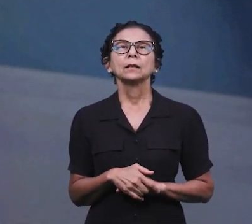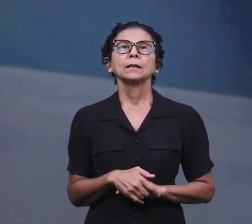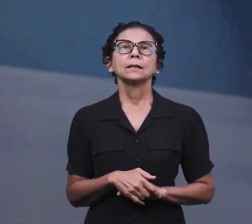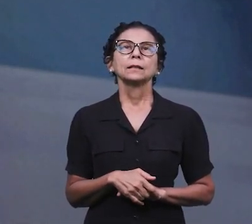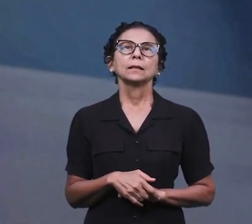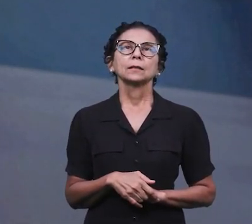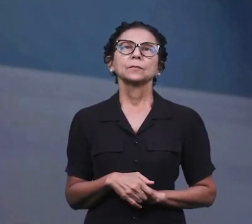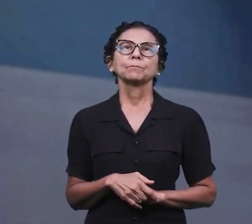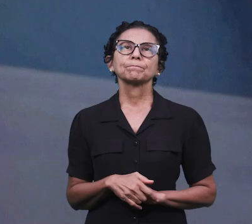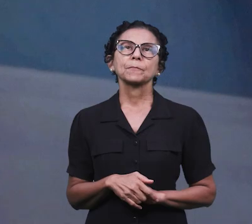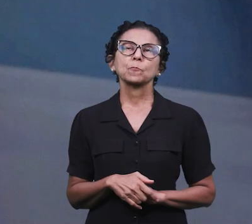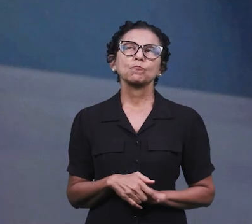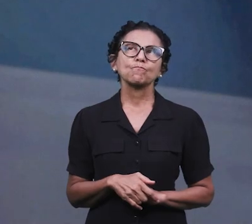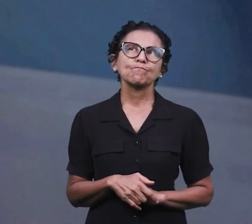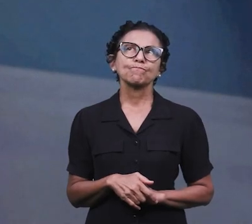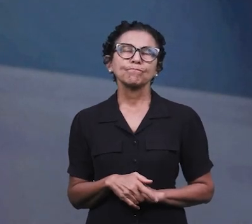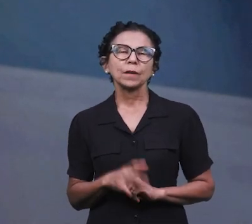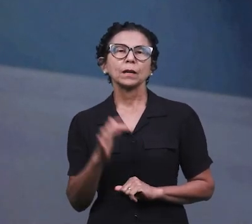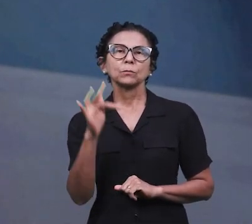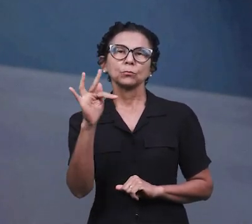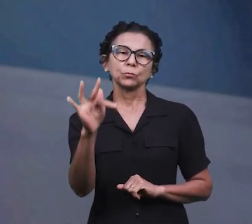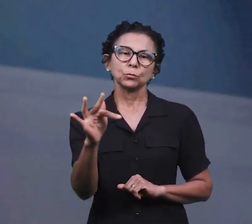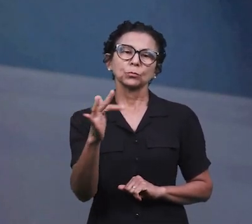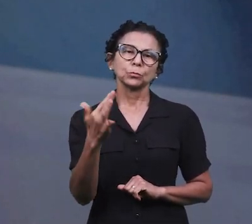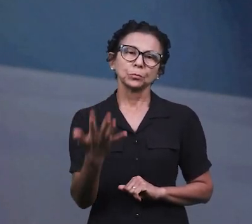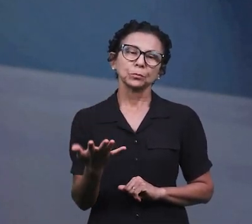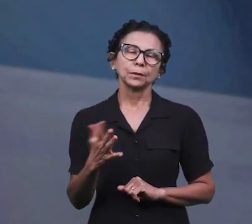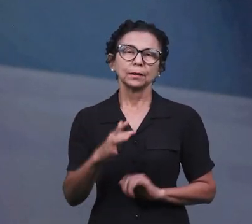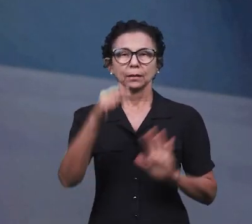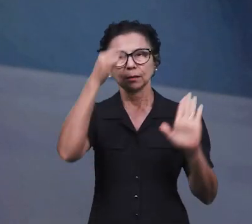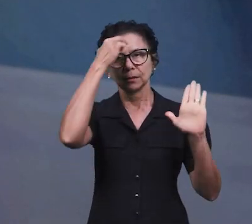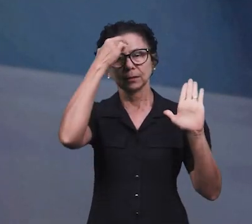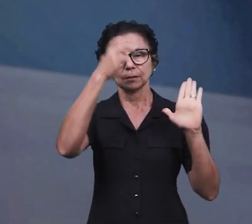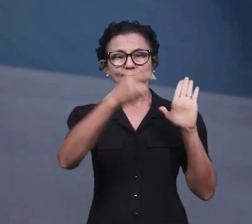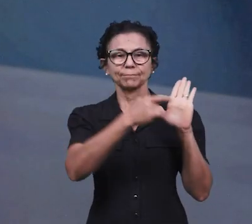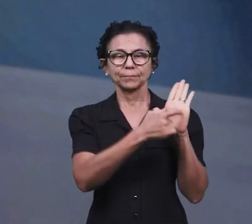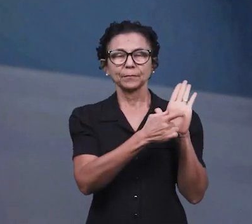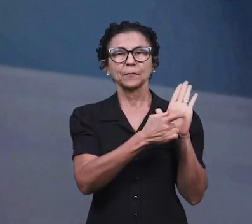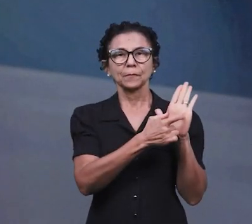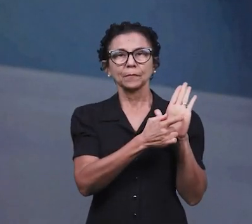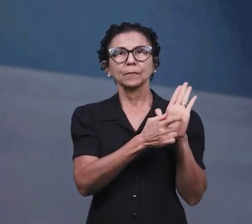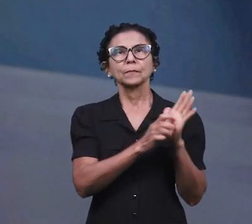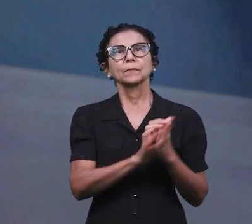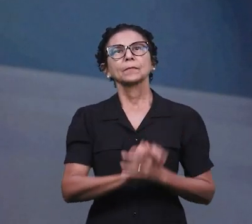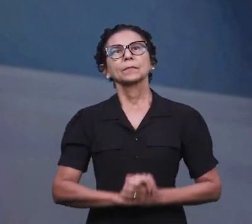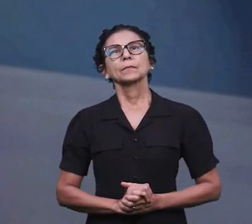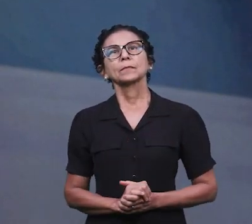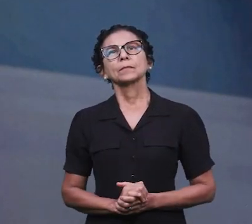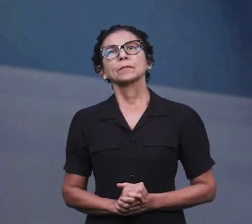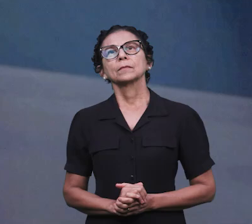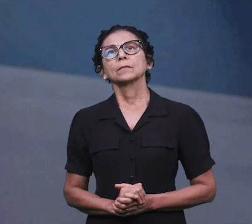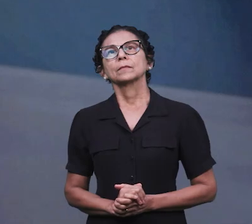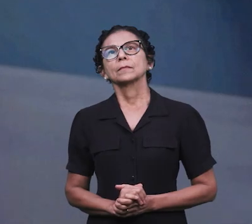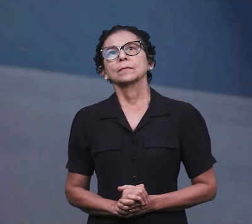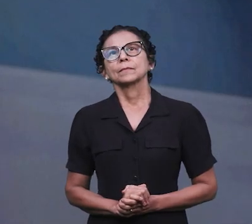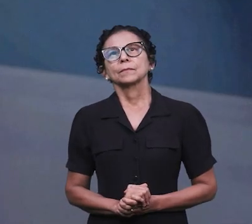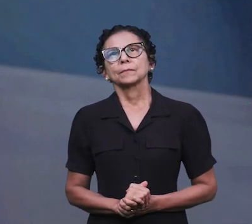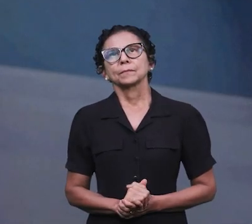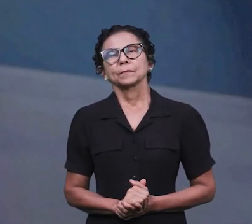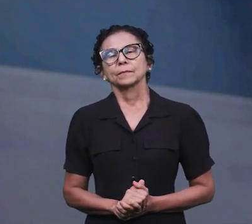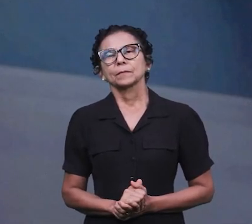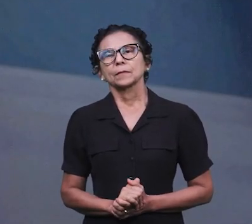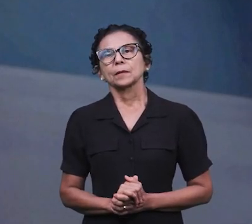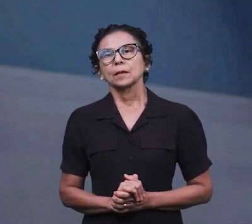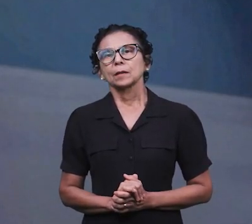a inteligência artificial ela vai realizar as tarefas que são mecânicas e repetitivas. Isso,